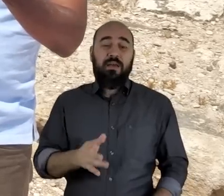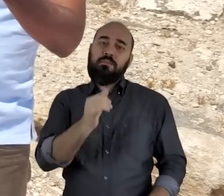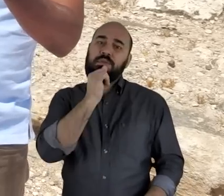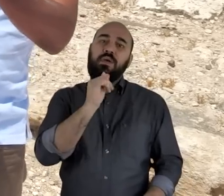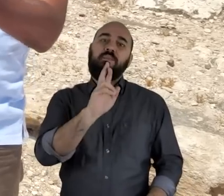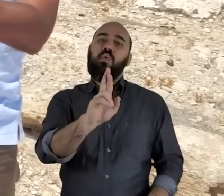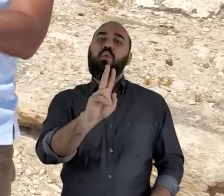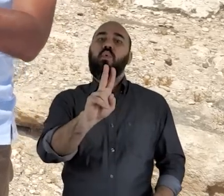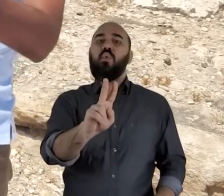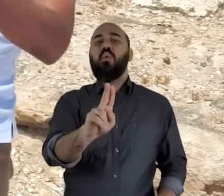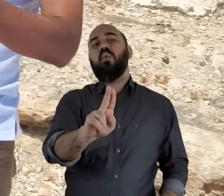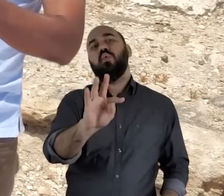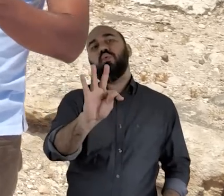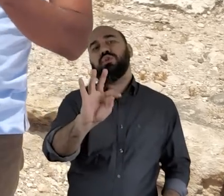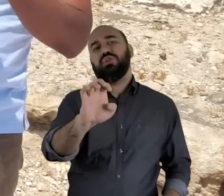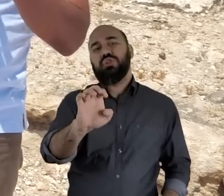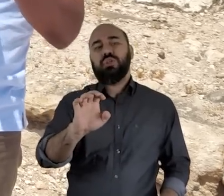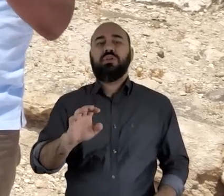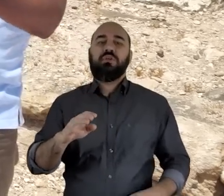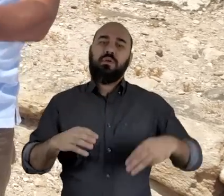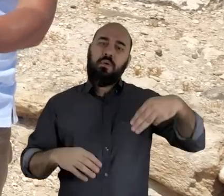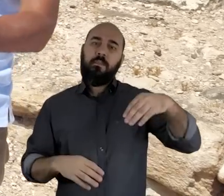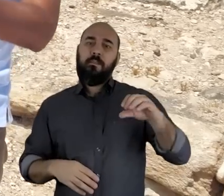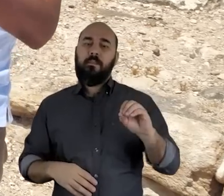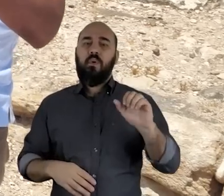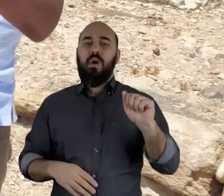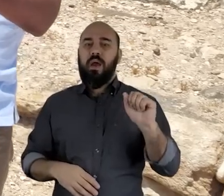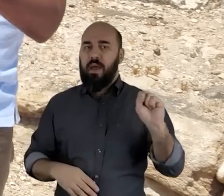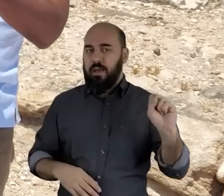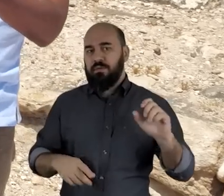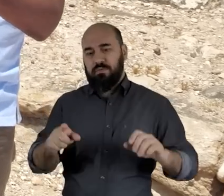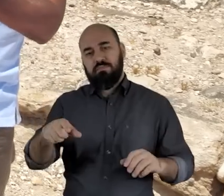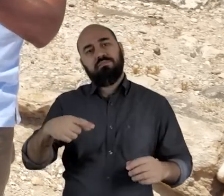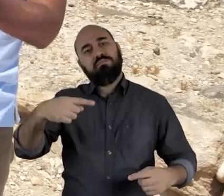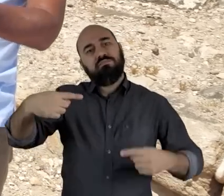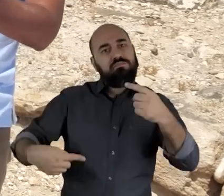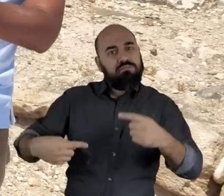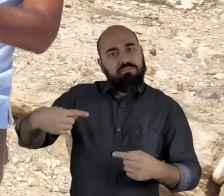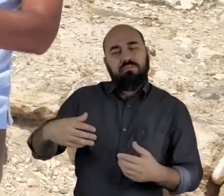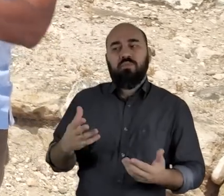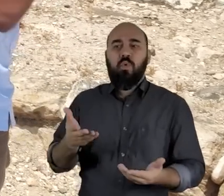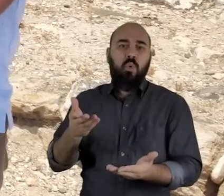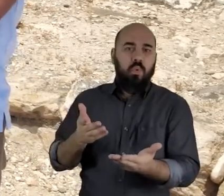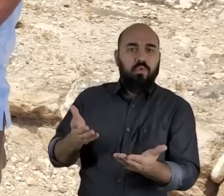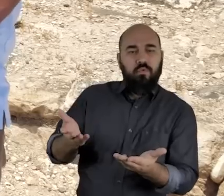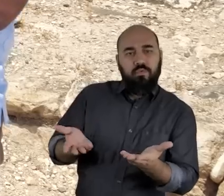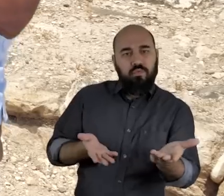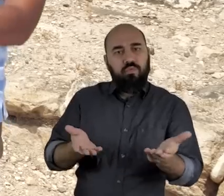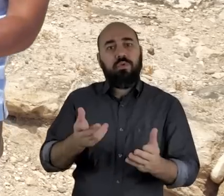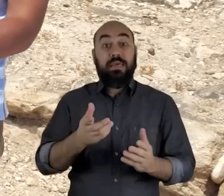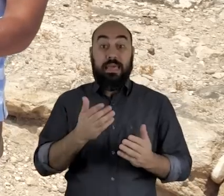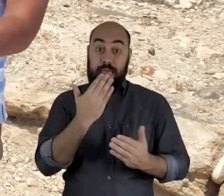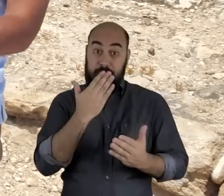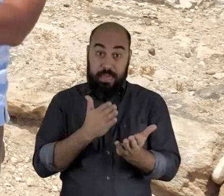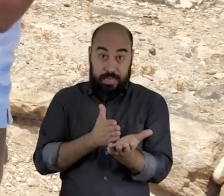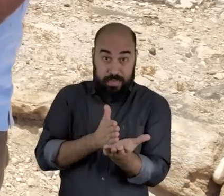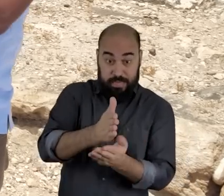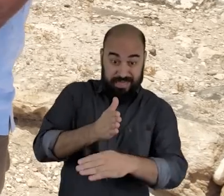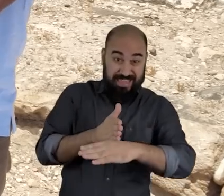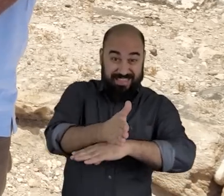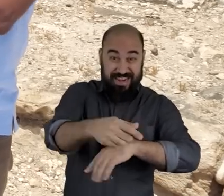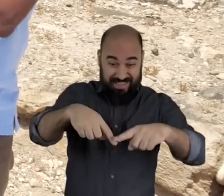exemplo, o caso de Ruth e Boaz, que quando foram negociar a questão do casamento de Ruth com Boaz, eles foram para a entrada da cidade,